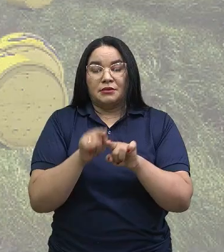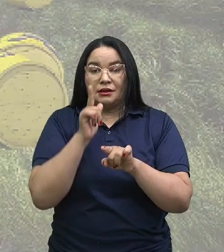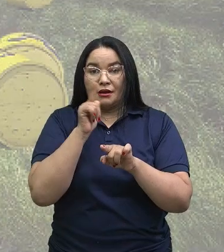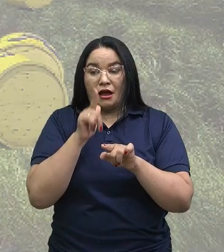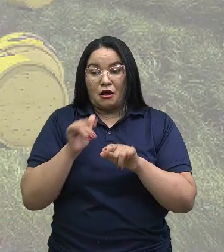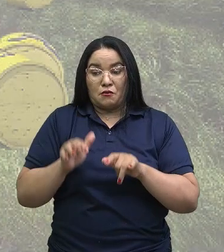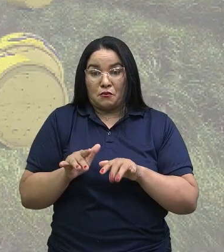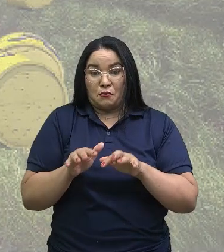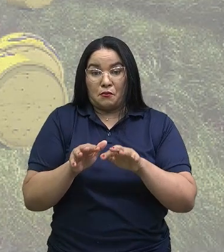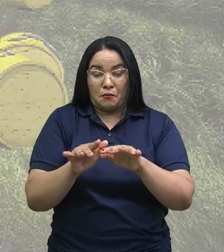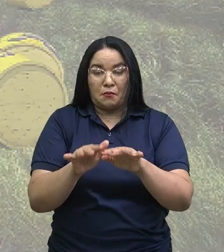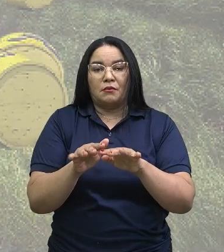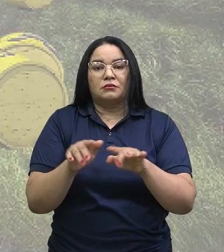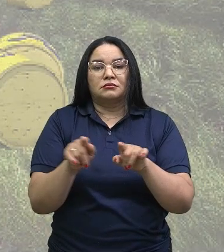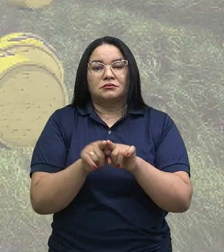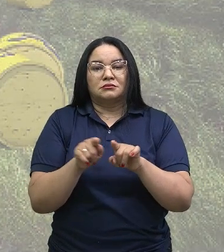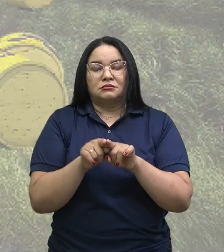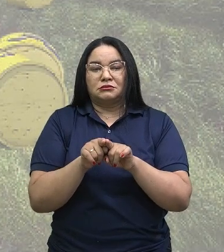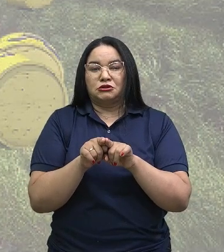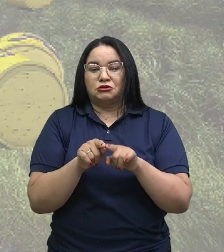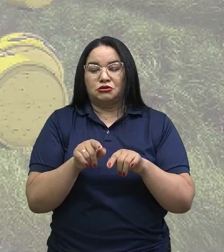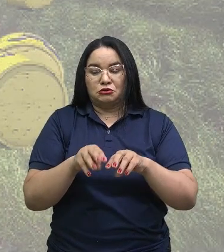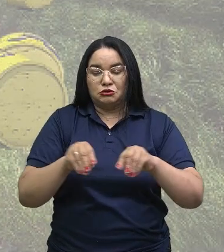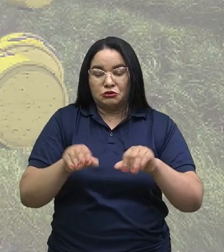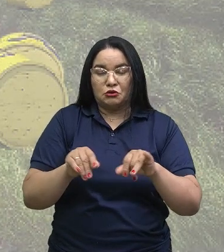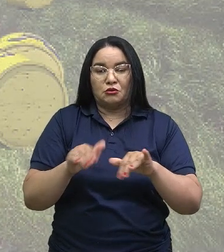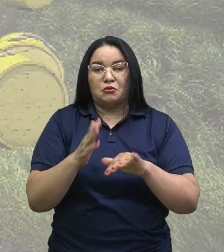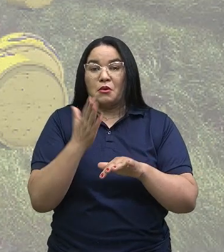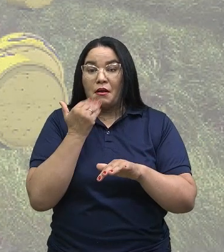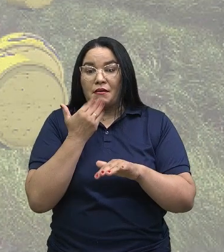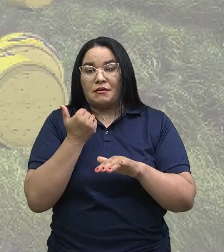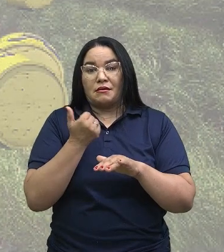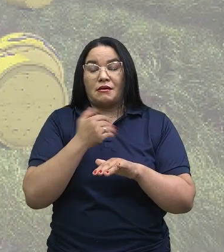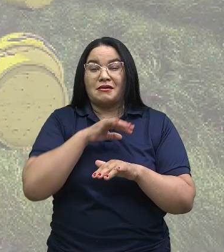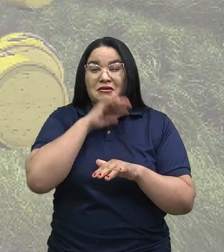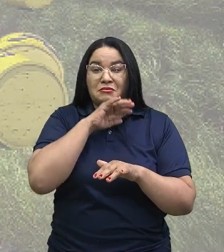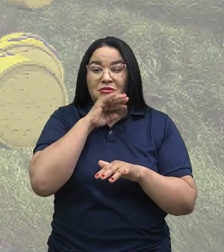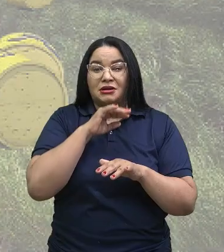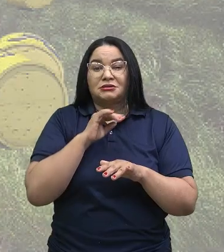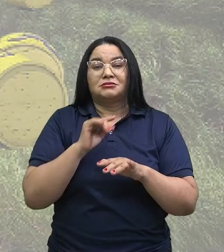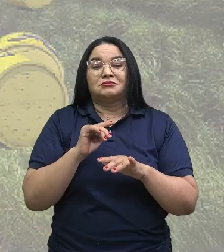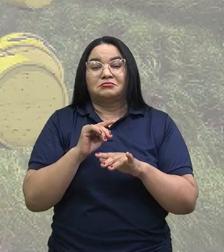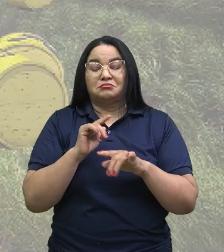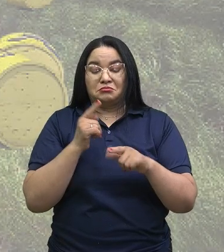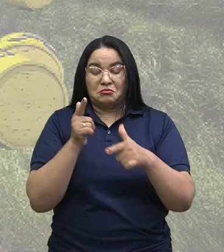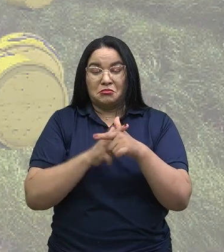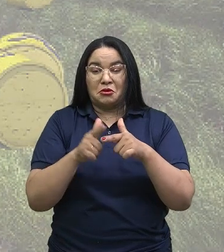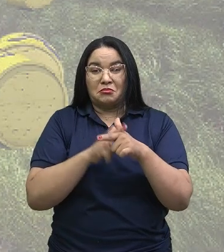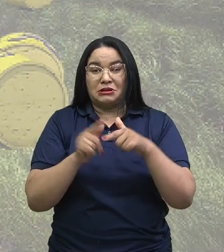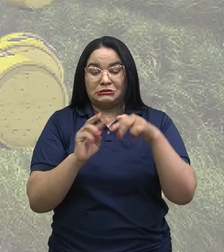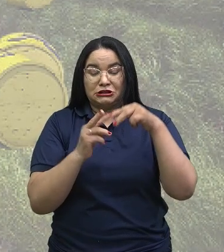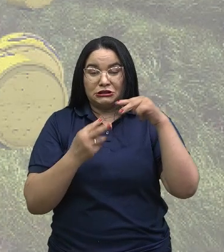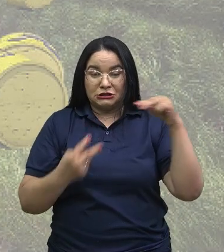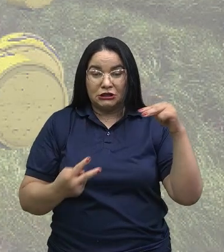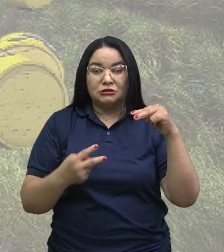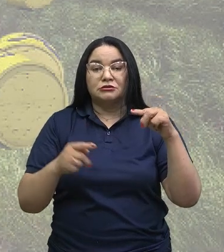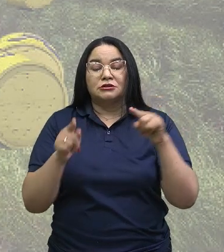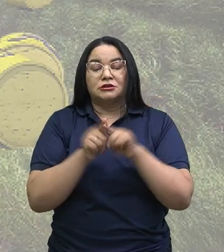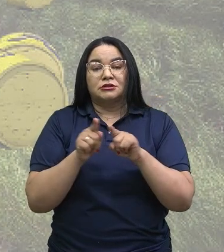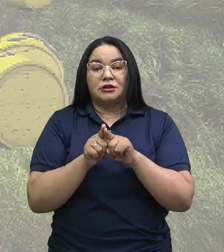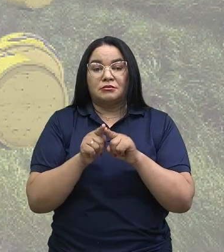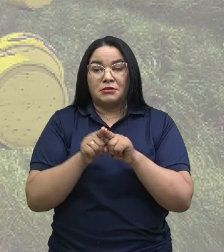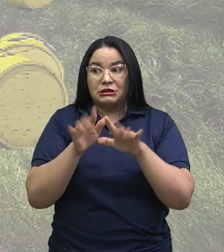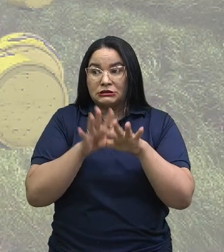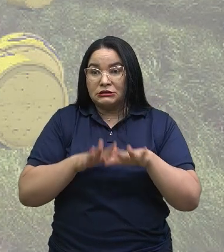os alimentos, os animais também. Gera danos genéticos, como eu acabei de falar, e também deixa